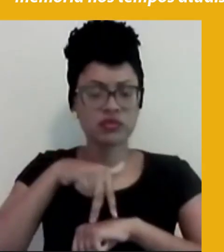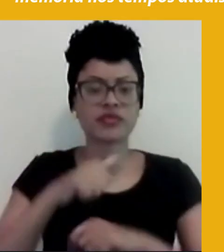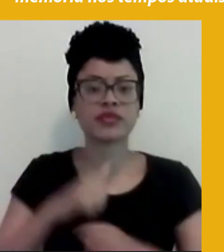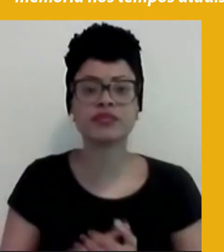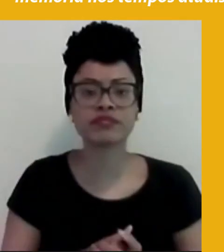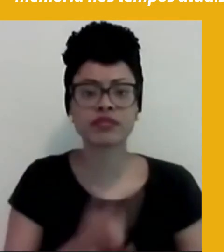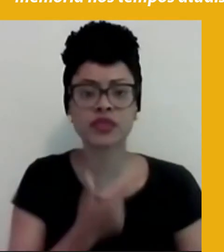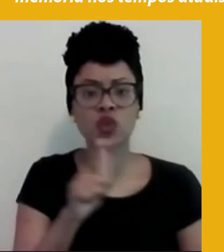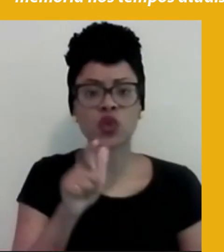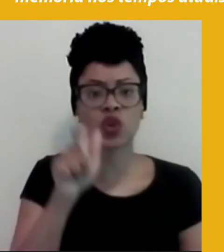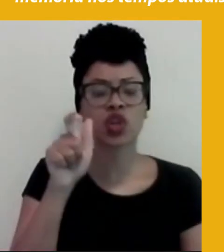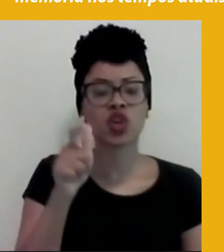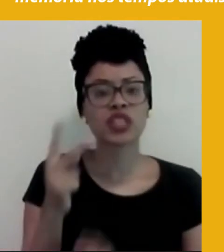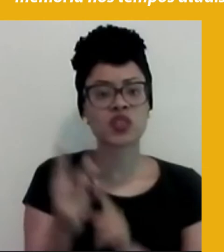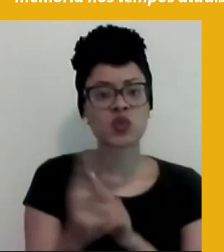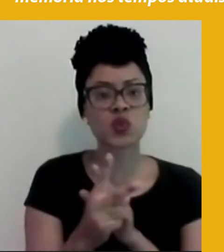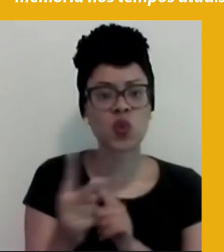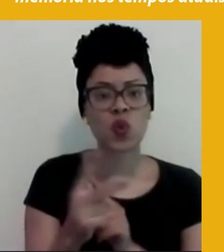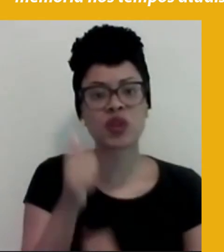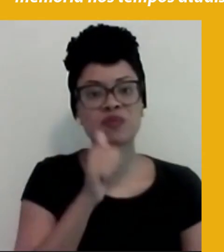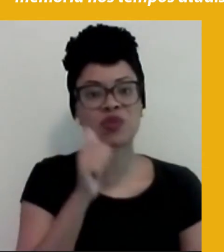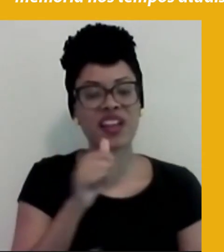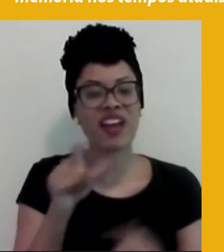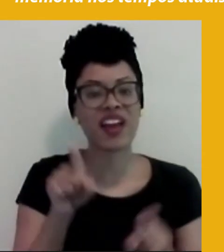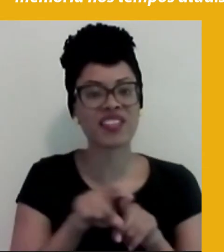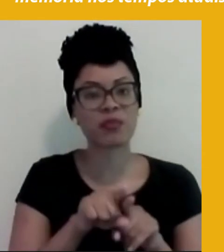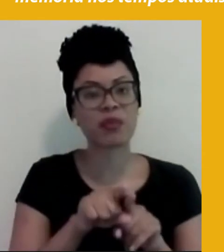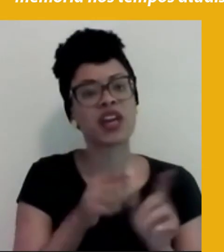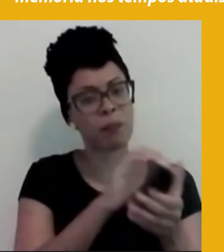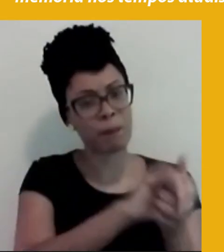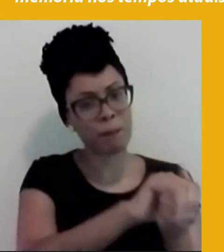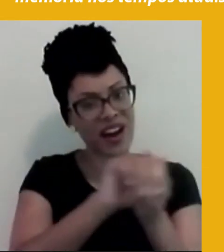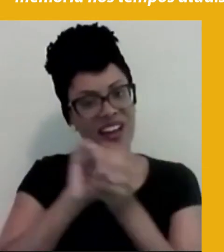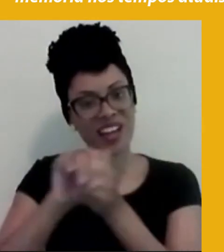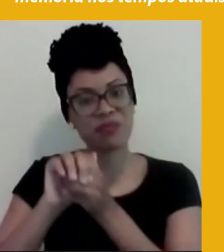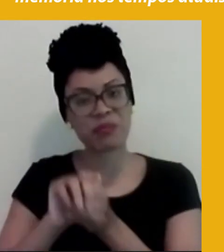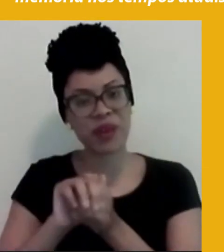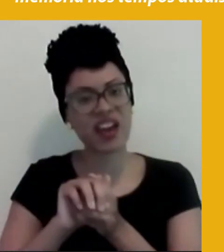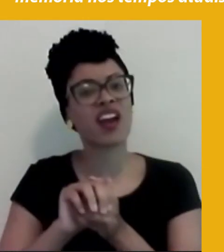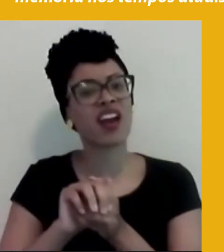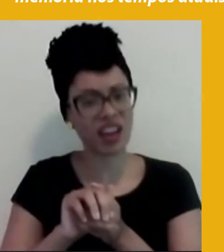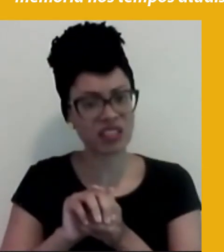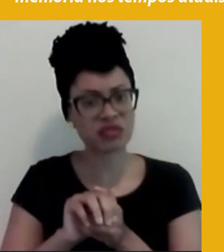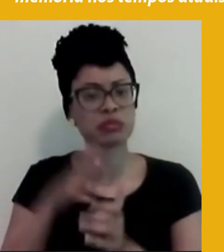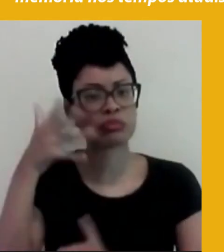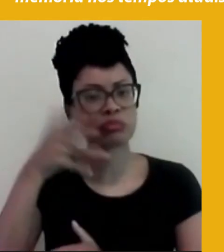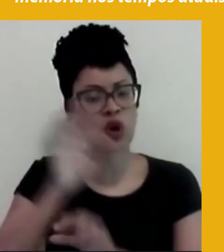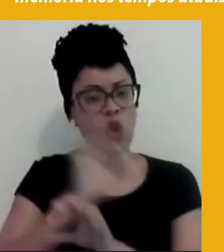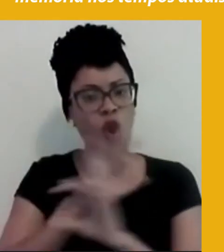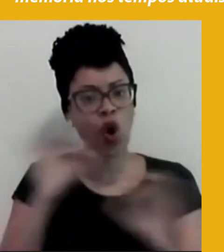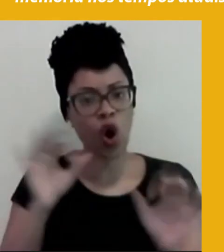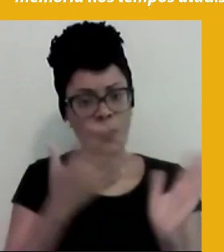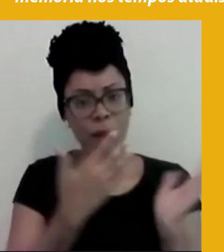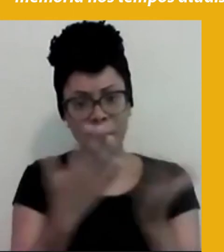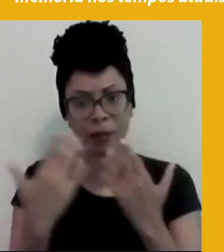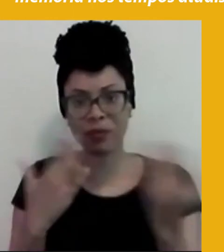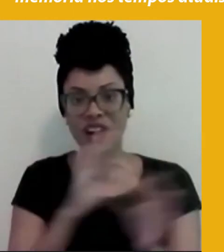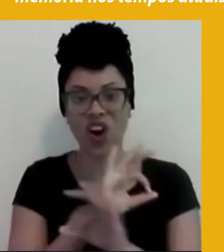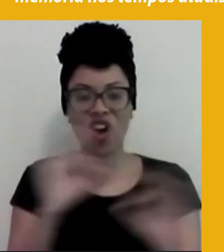por fim, a Ângela Cristina Sampaio, Fernando Cícero e Sidarta. Sidarta, foi inquietante escutá-los, que